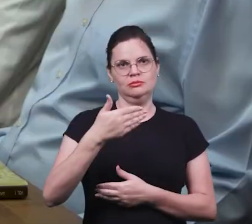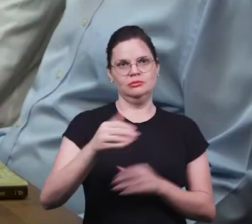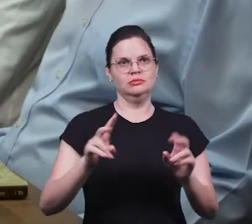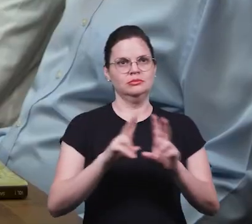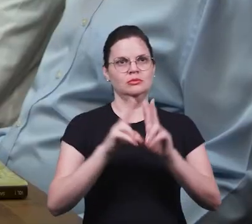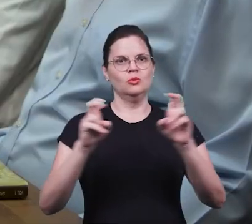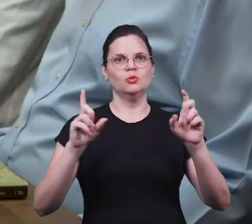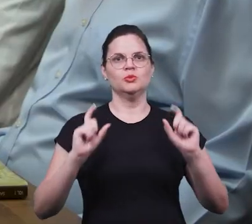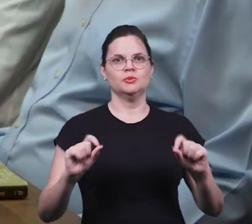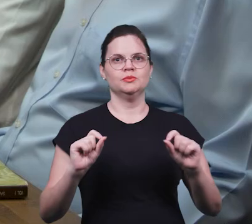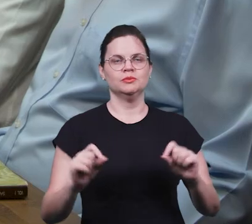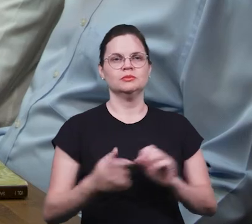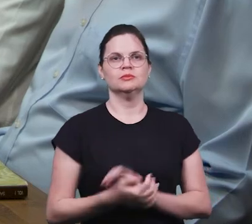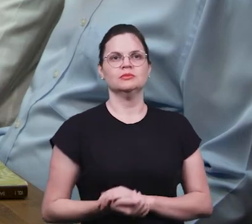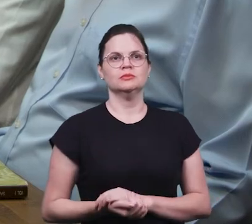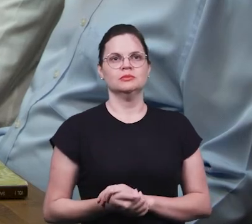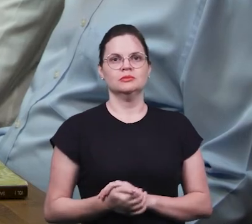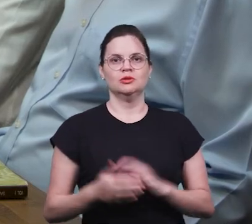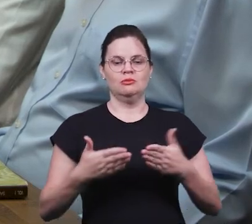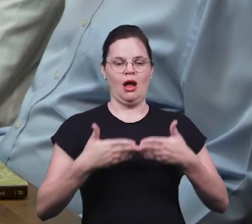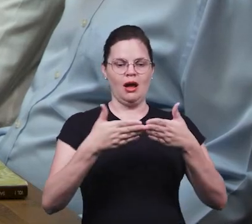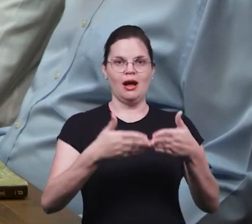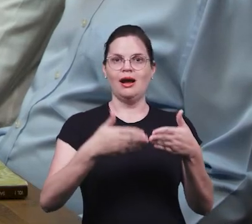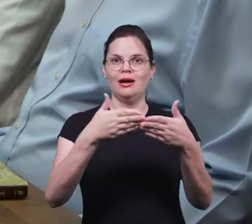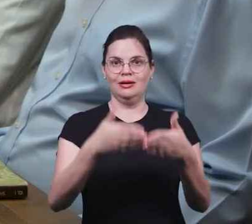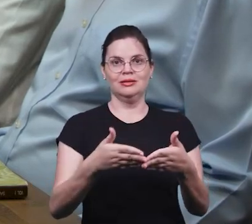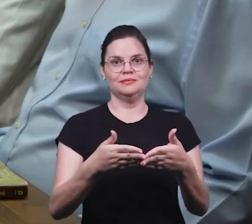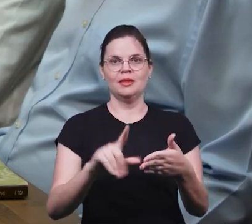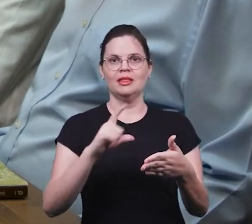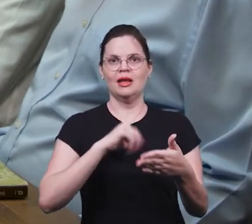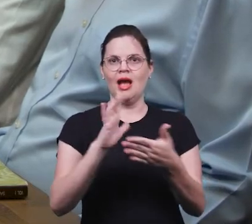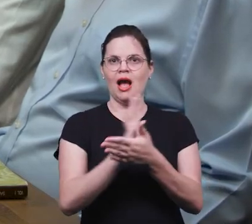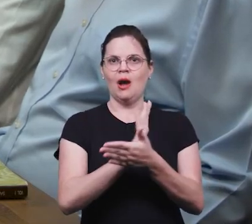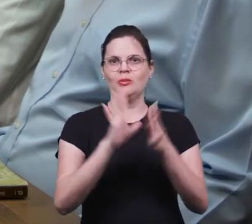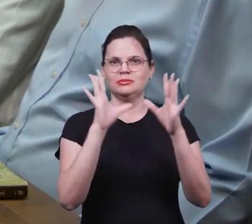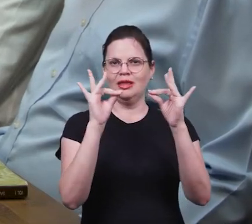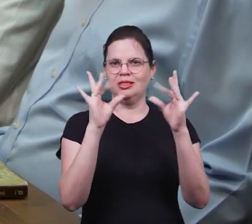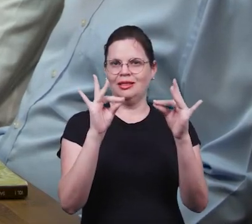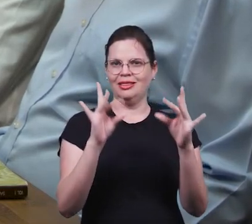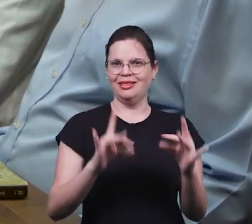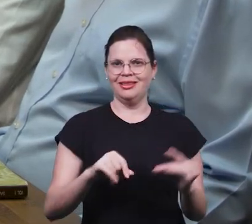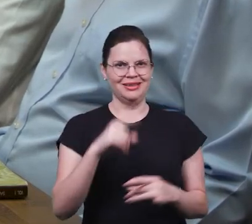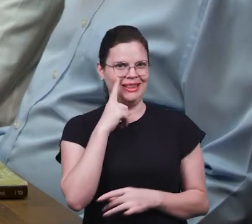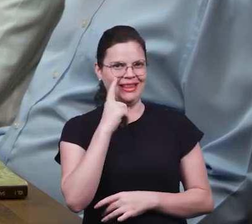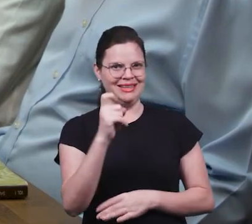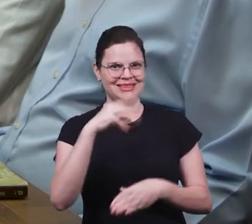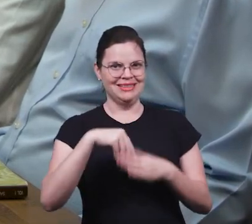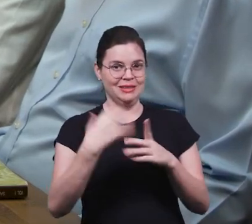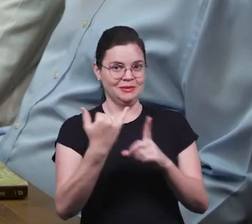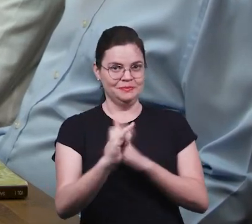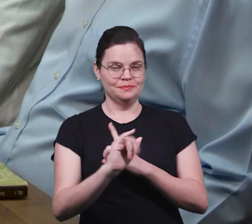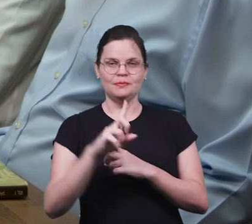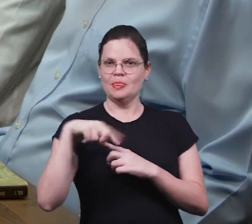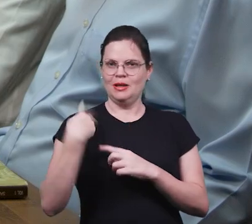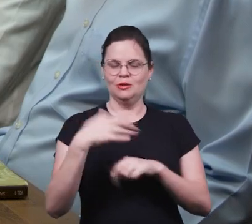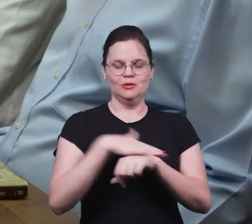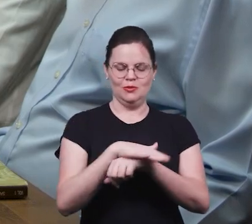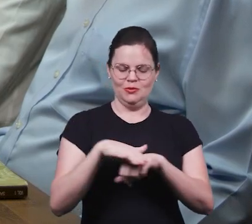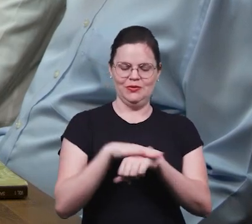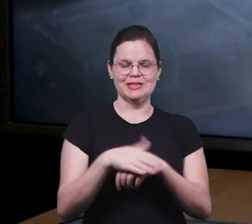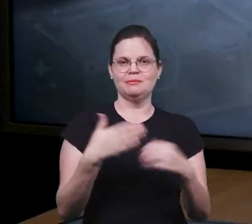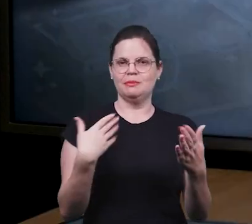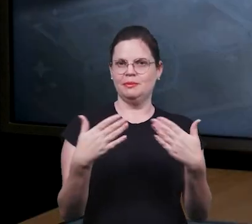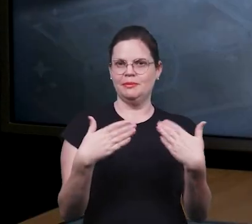com um assunto, pastor Diniz, sobre a arca. Alguns elementos interessantes, proféticos, que nós vamos trazer aqui para a